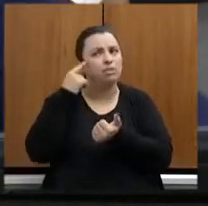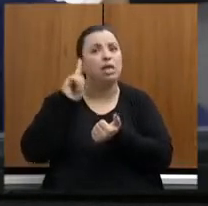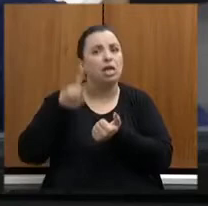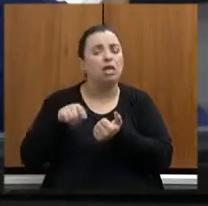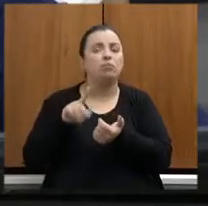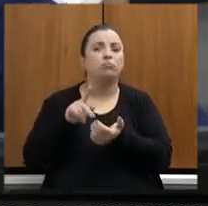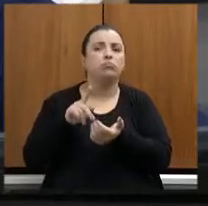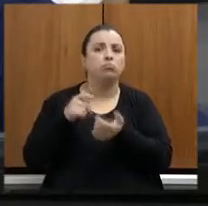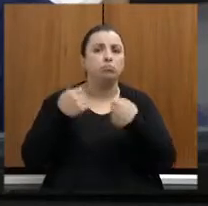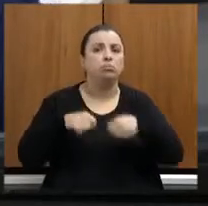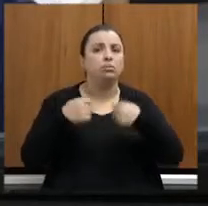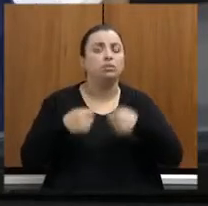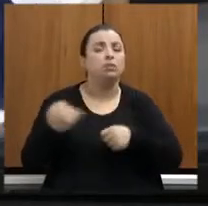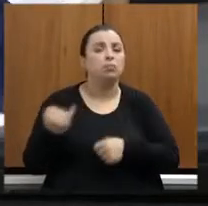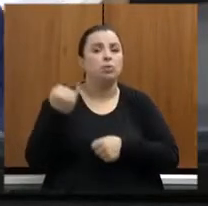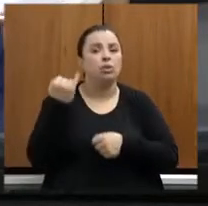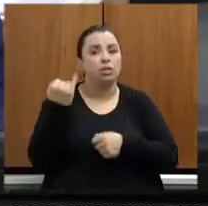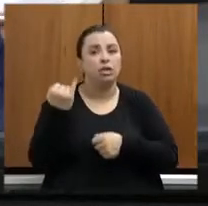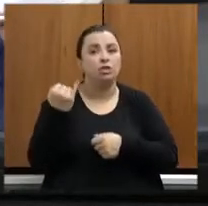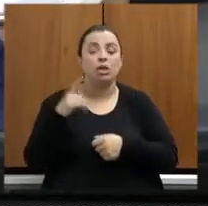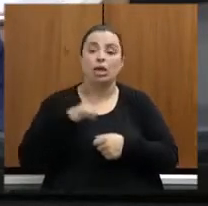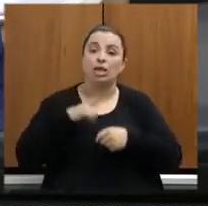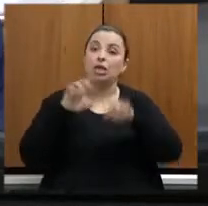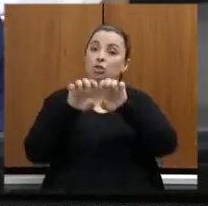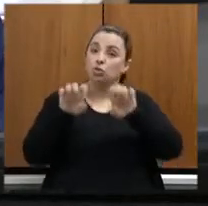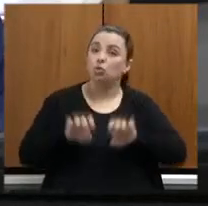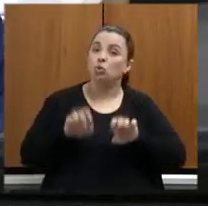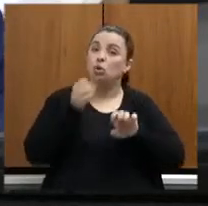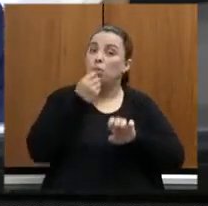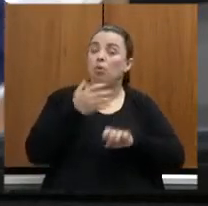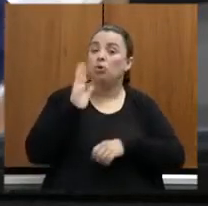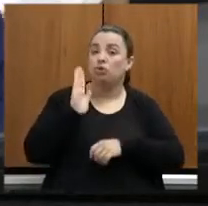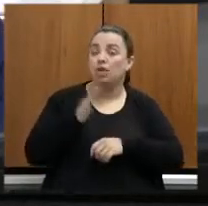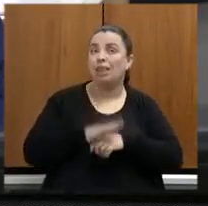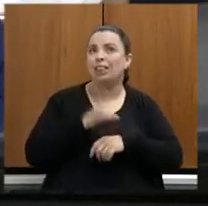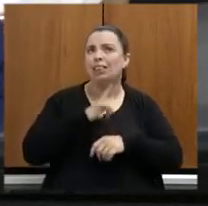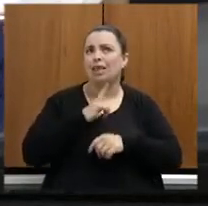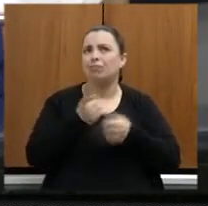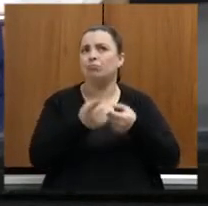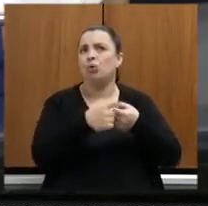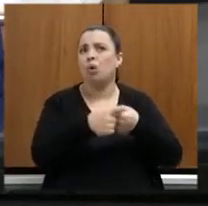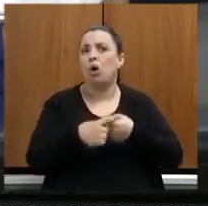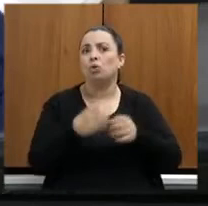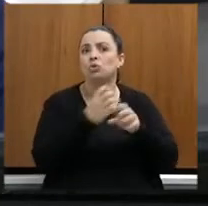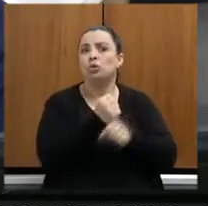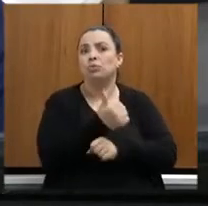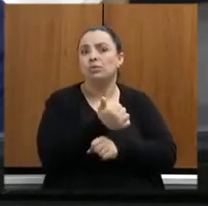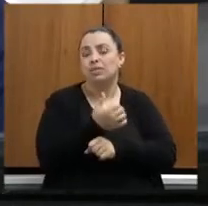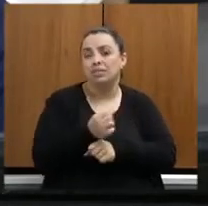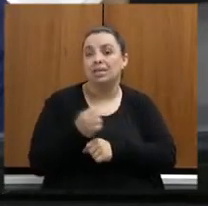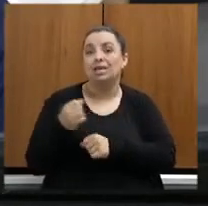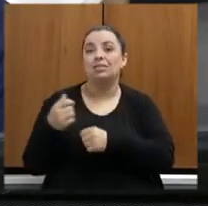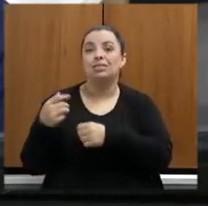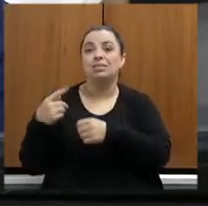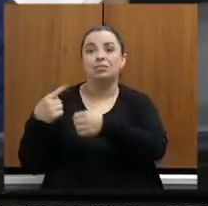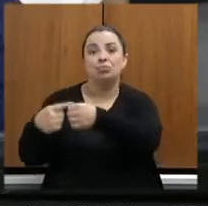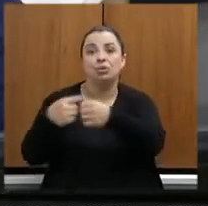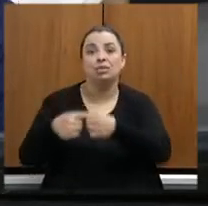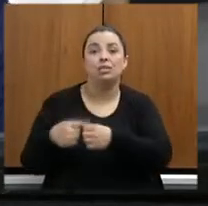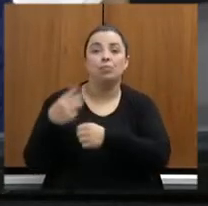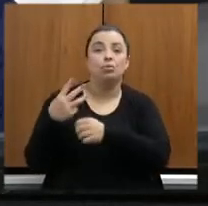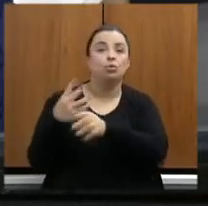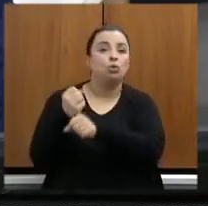o caminho e também estruturado porque nós temos a 16 consórcio funcionando no estado com mais de 230 municípios com serviço de inspeção Municipal